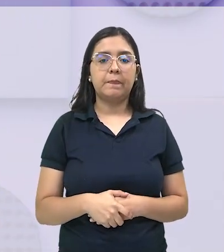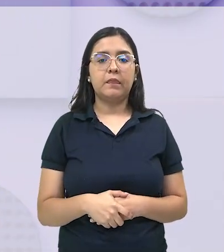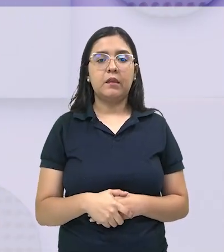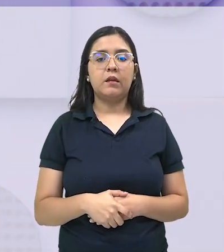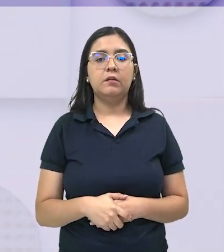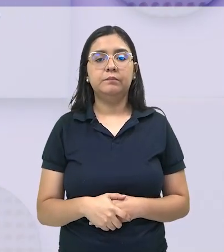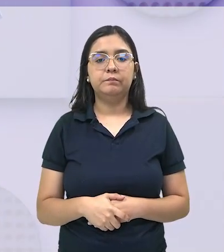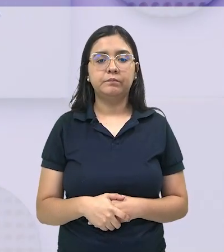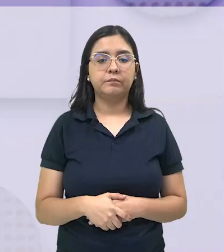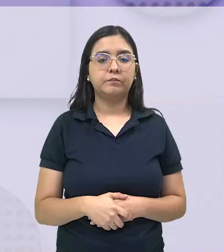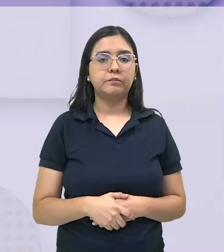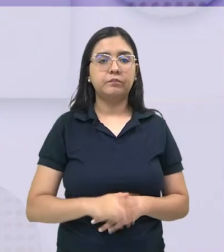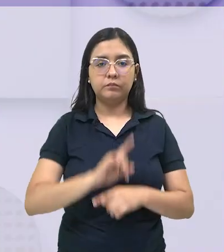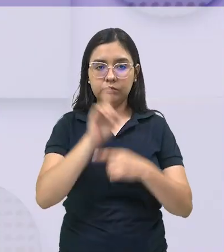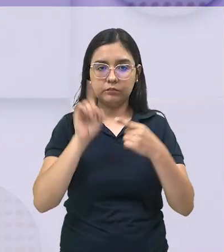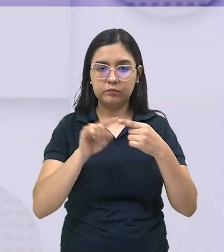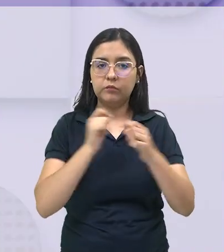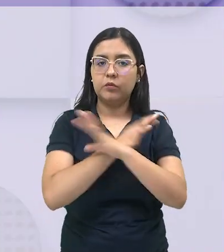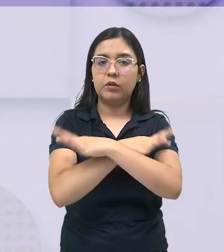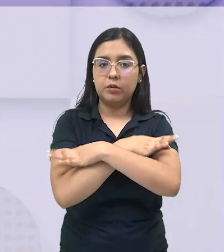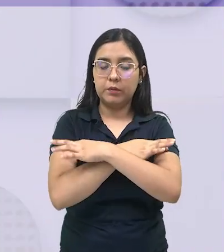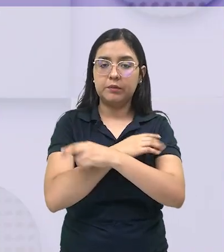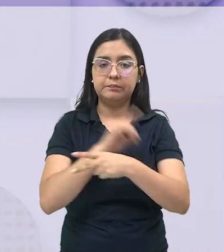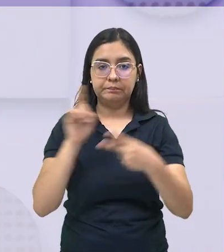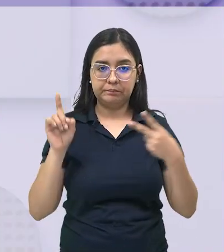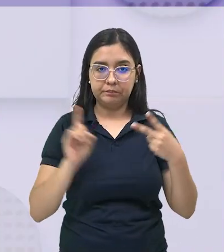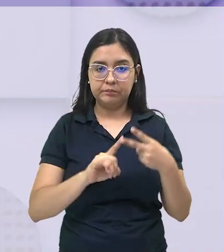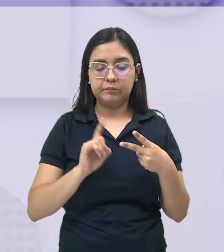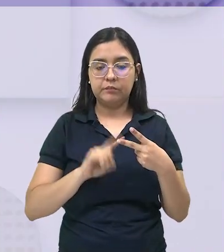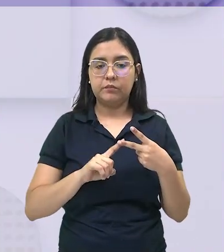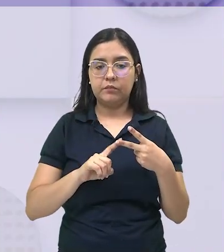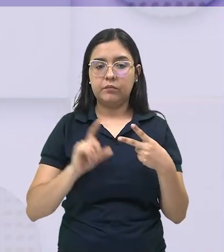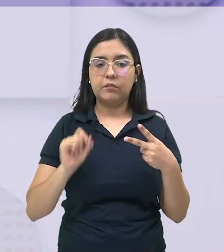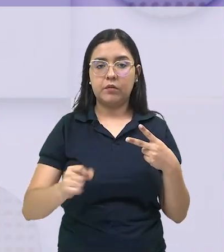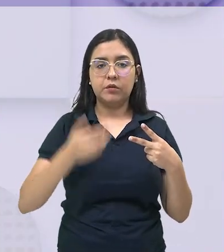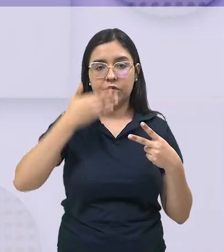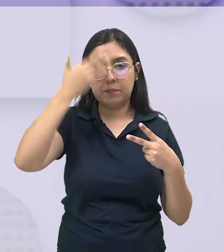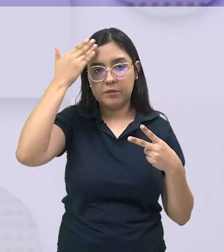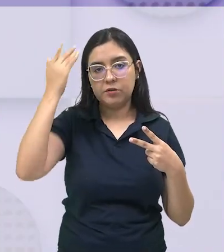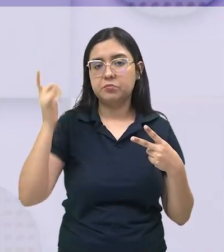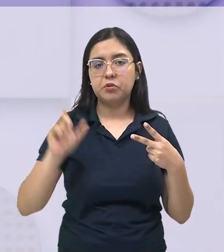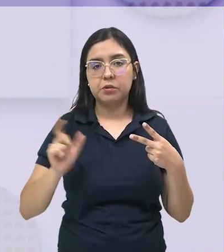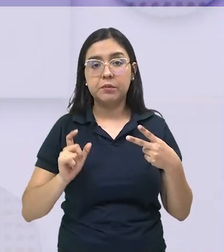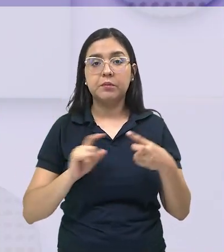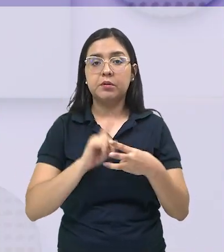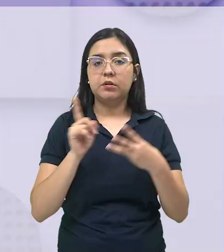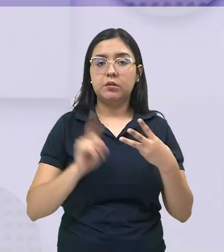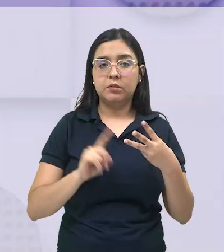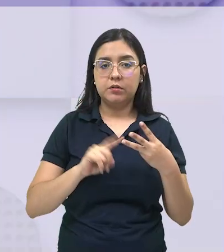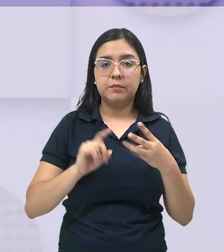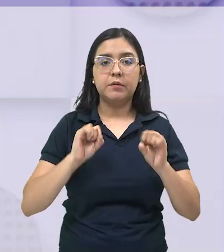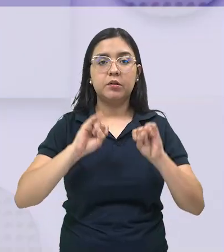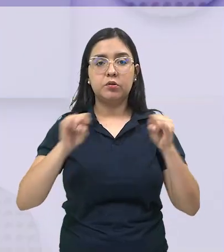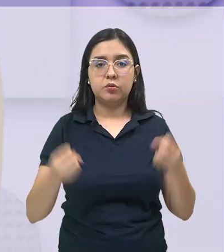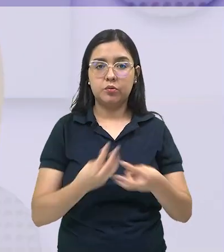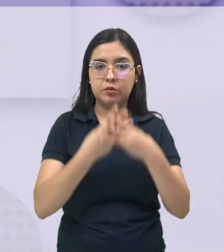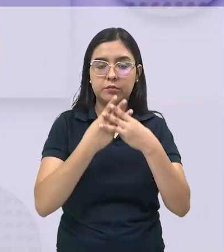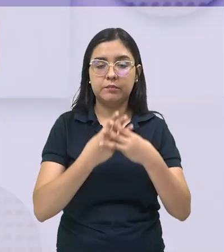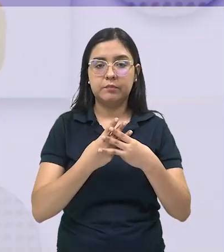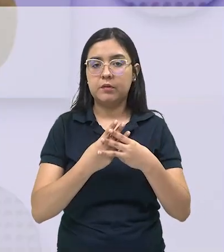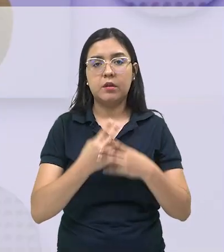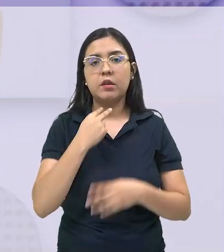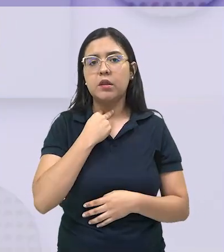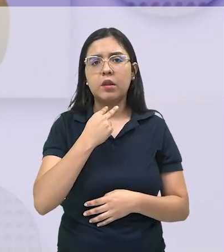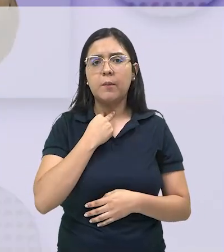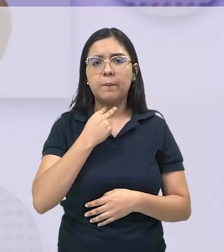só, no candomblé, no islamismo e também no judaísmo, não